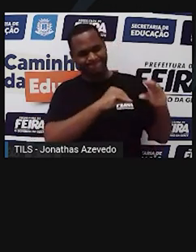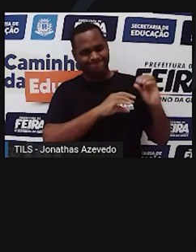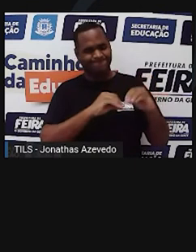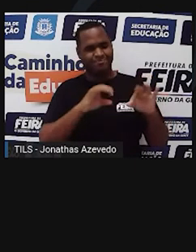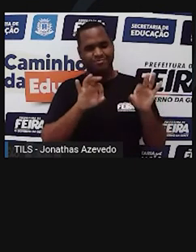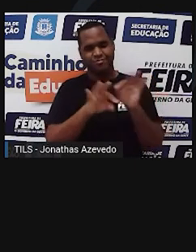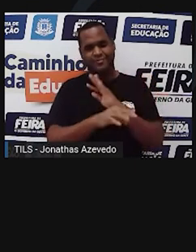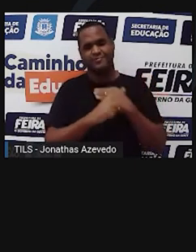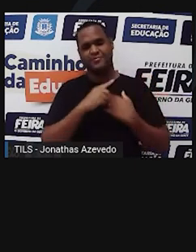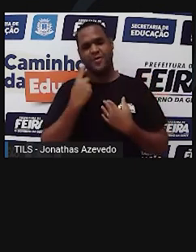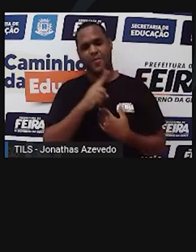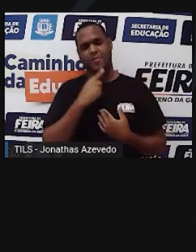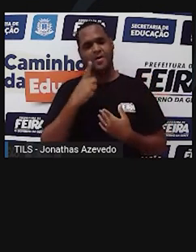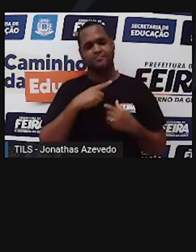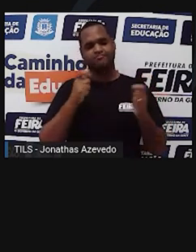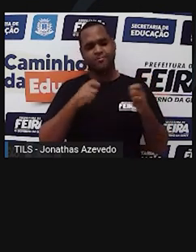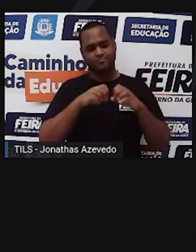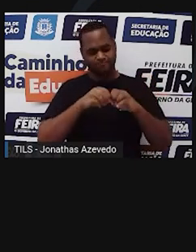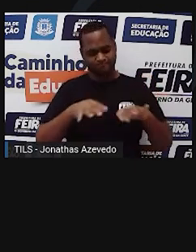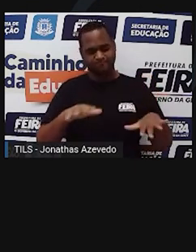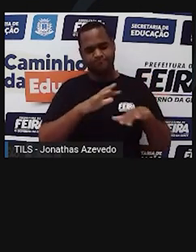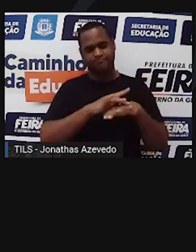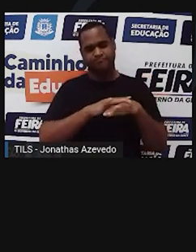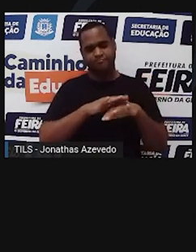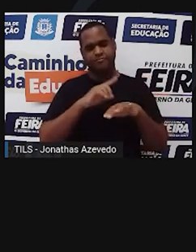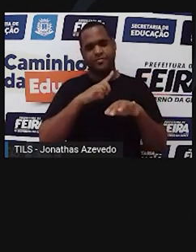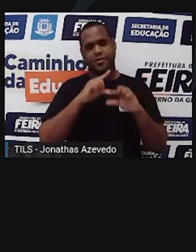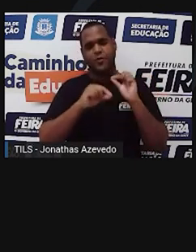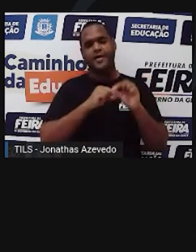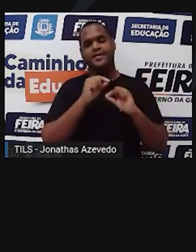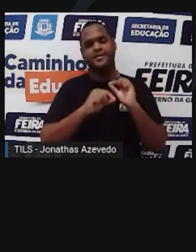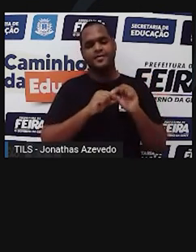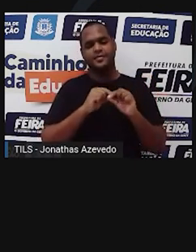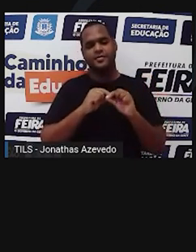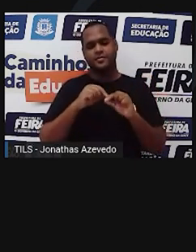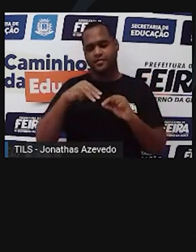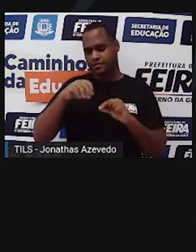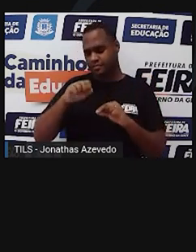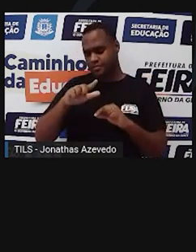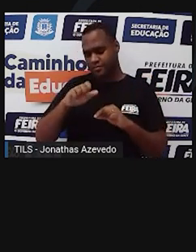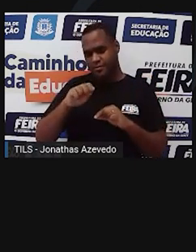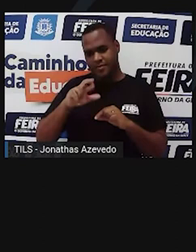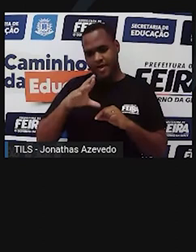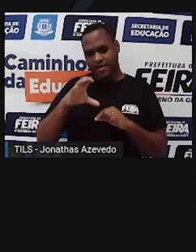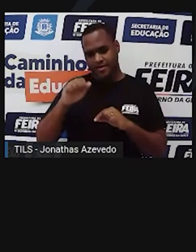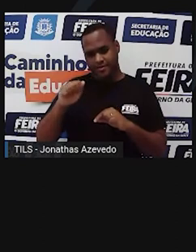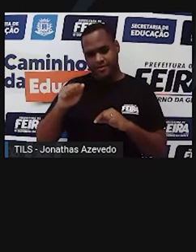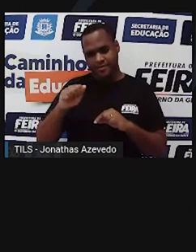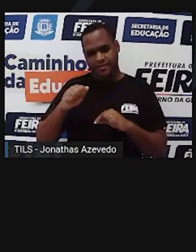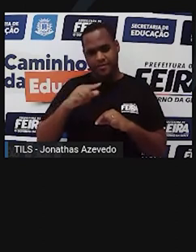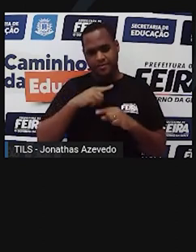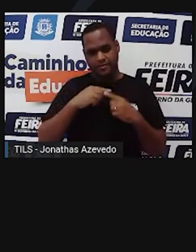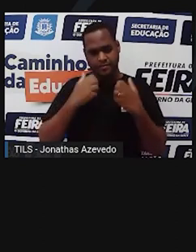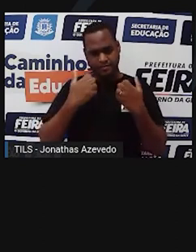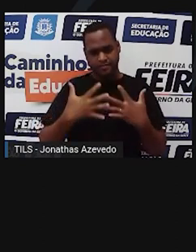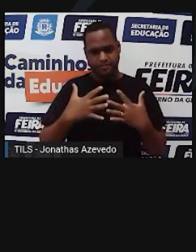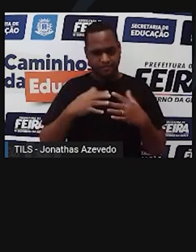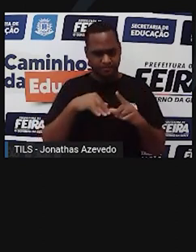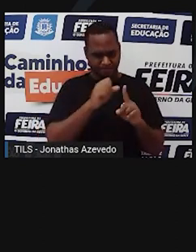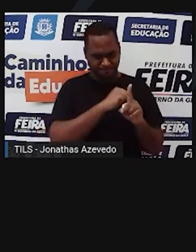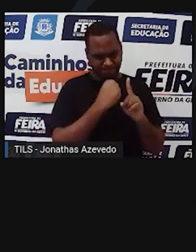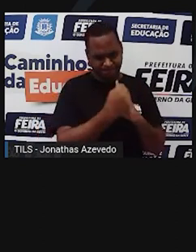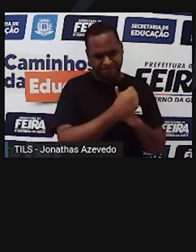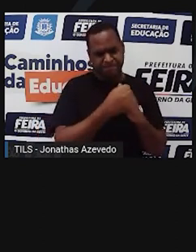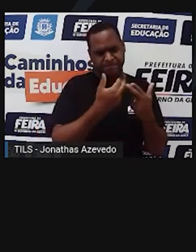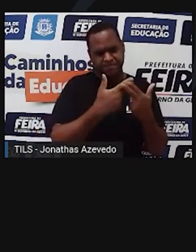propício à transmissão de doenças, como, por exemplo, a malária. E os impactos sociais também são visíveis,